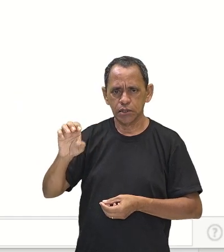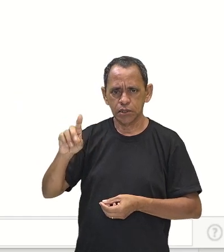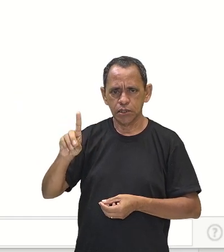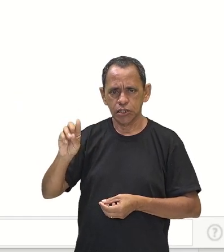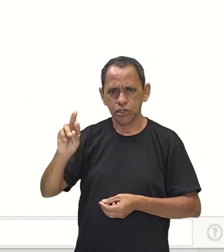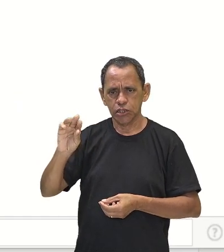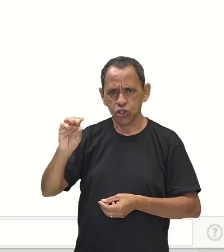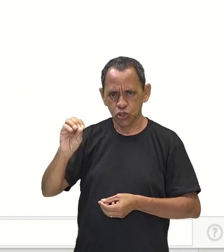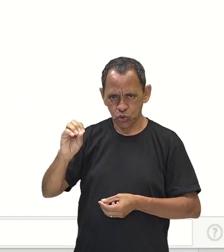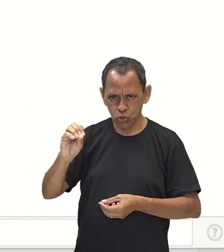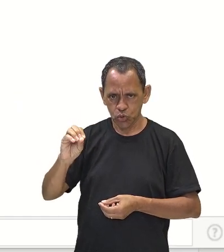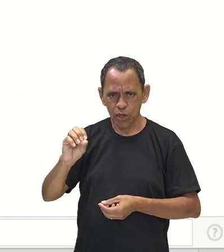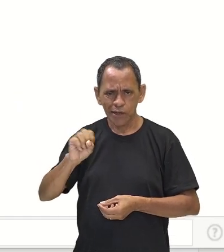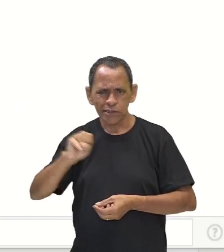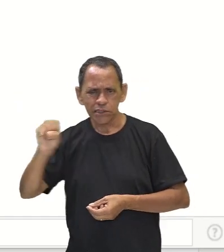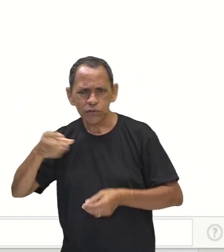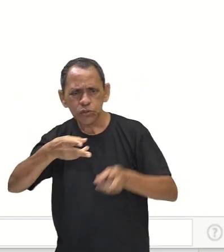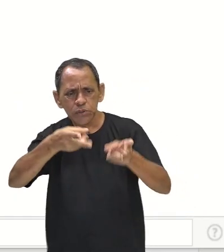Olha só,